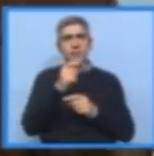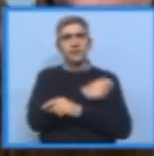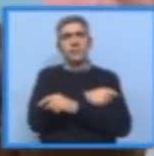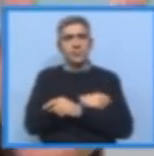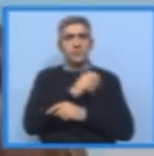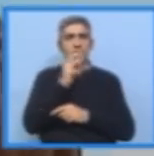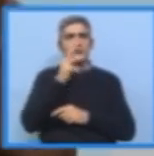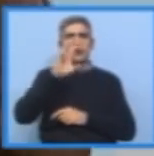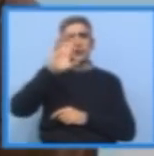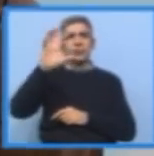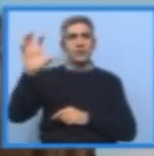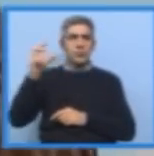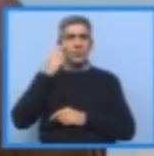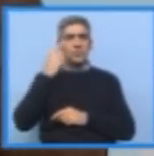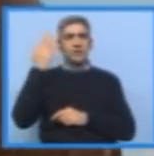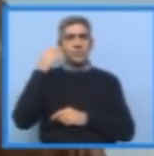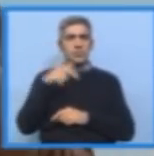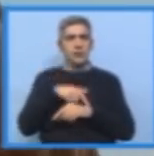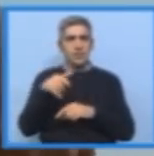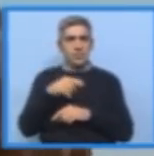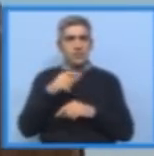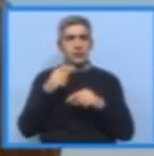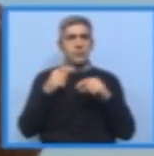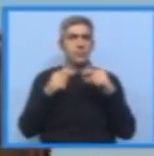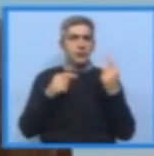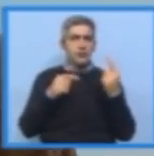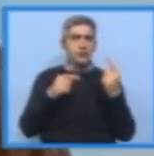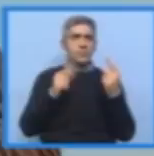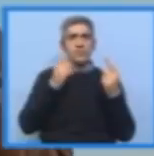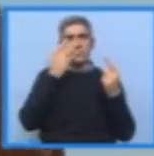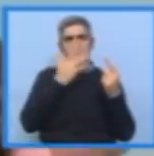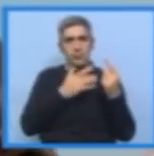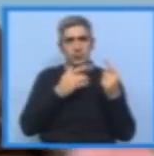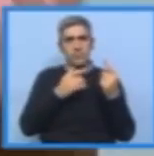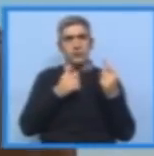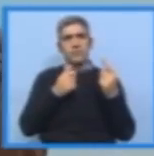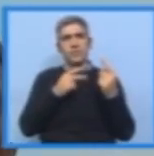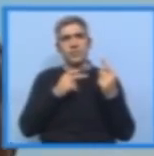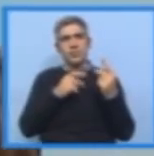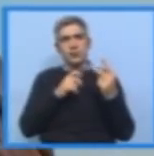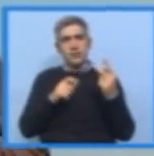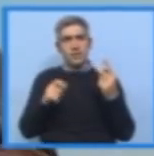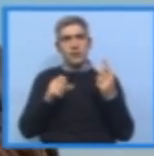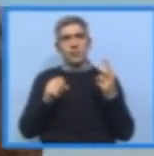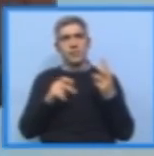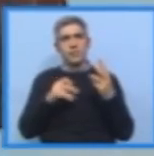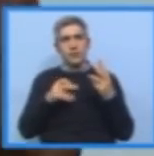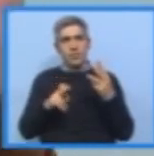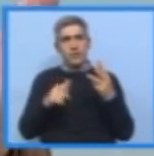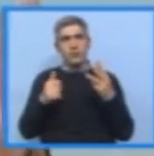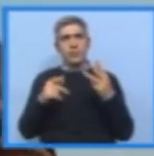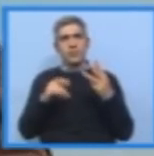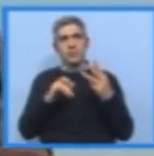três continentes conhecidos de então, e por isso um deles era negro, o Baltazar, o Gaspar e o Belchior, não é?